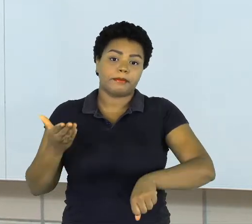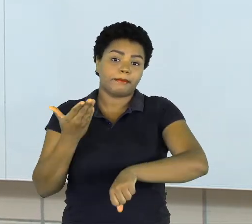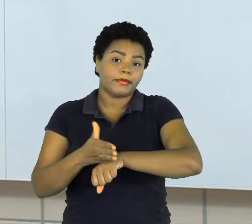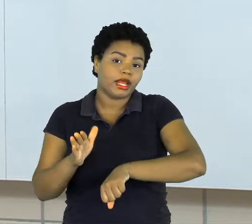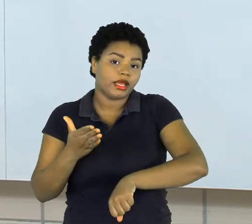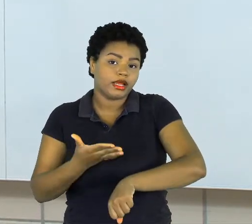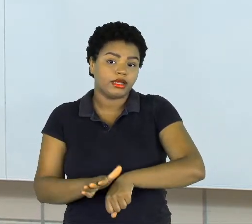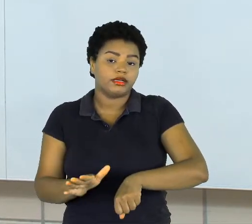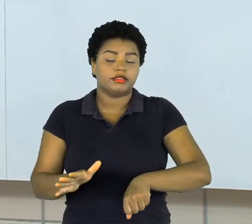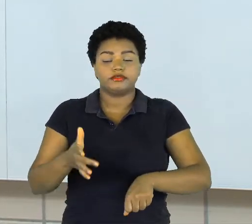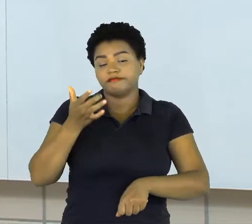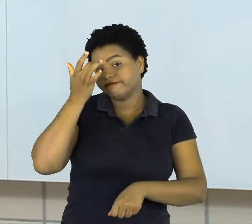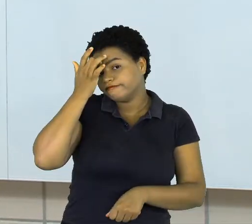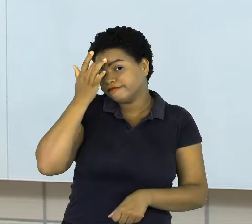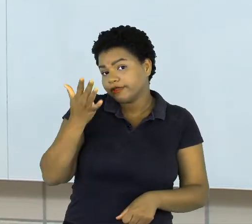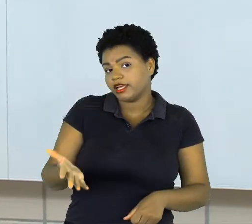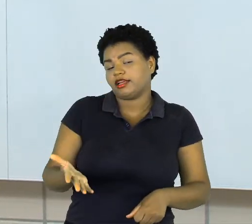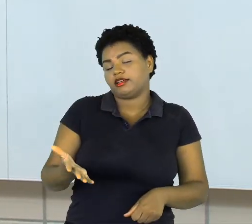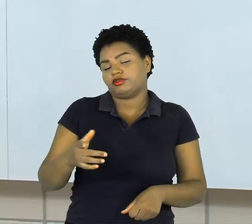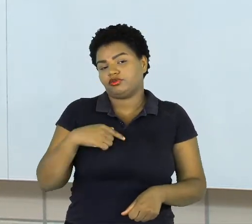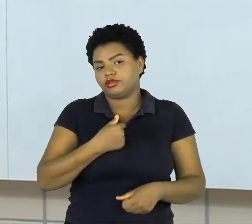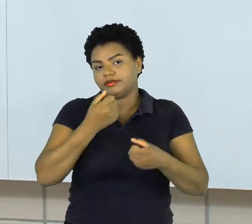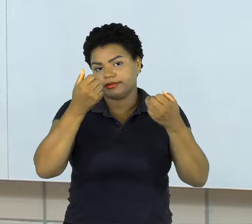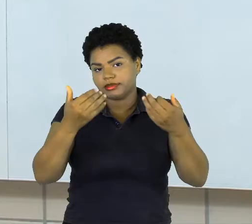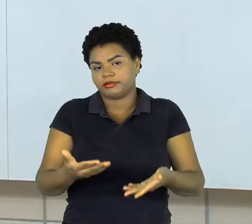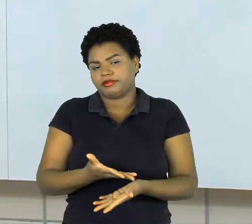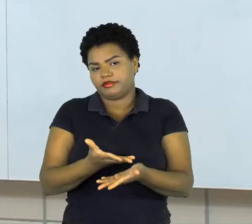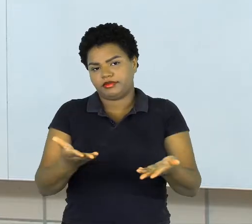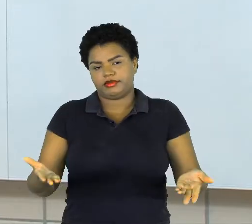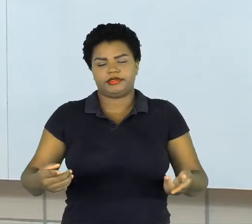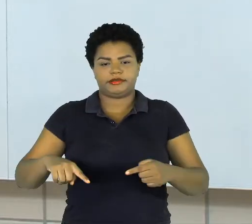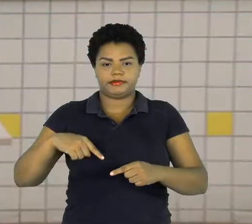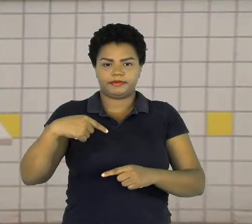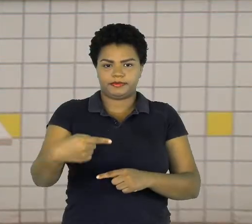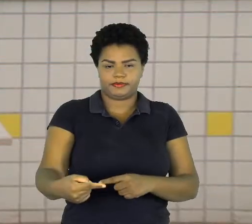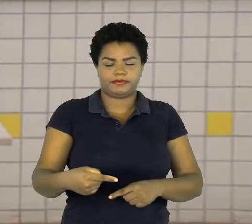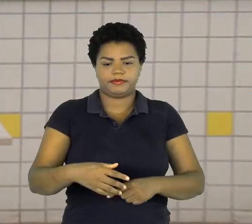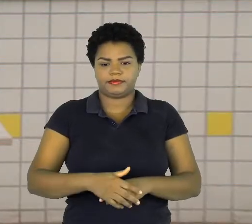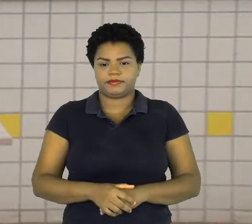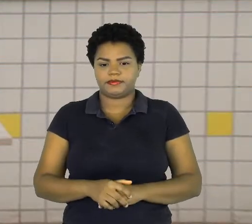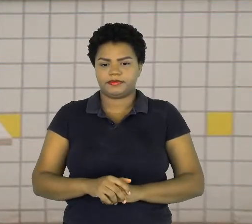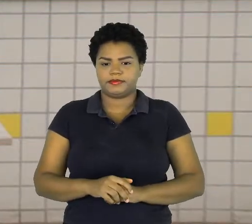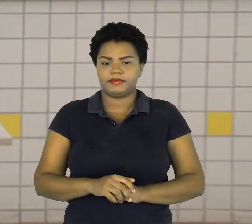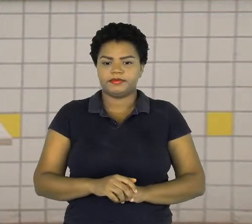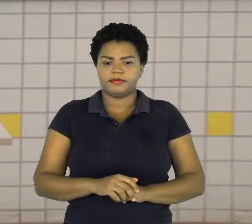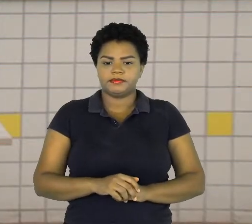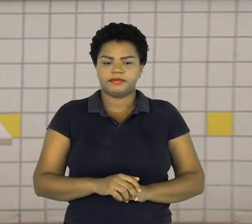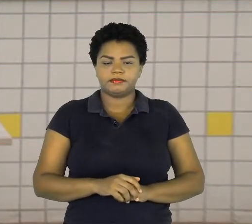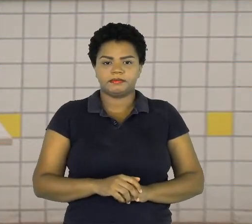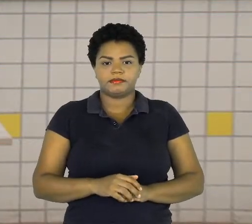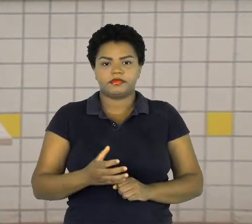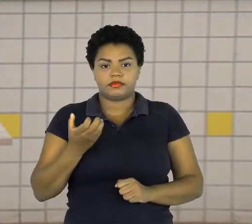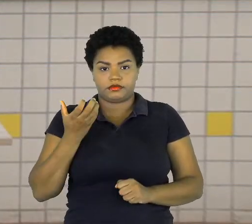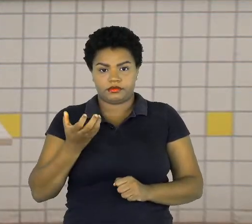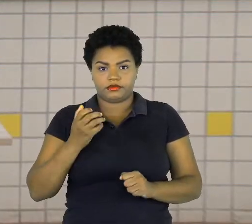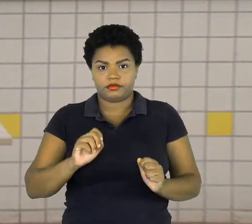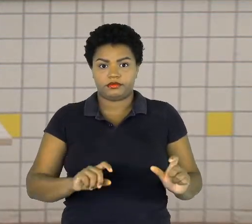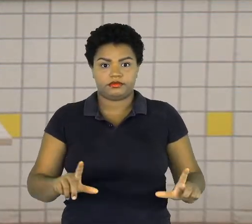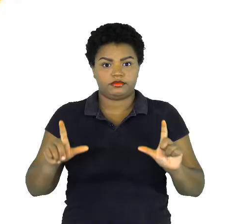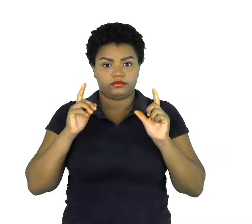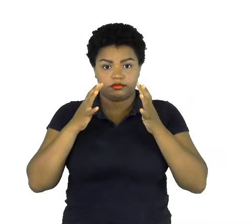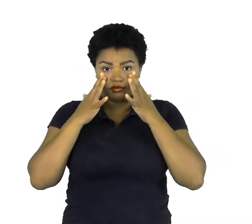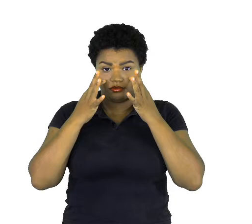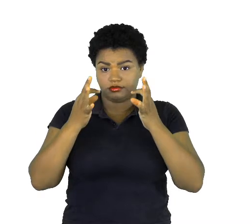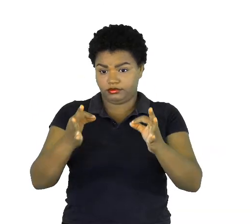descomplicada. Nós estamos explicando aqui para vocês. Vamos dar sequência? Dando sequência aqui, eu queria colocar esse slide para chamar a atenção